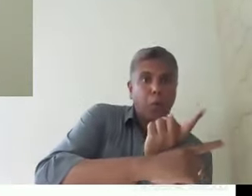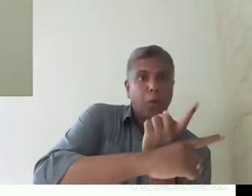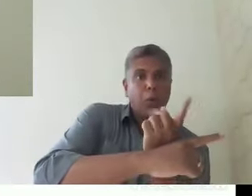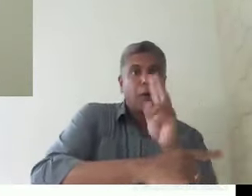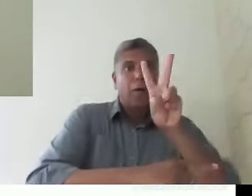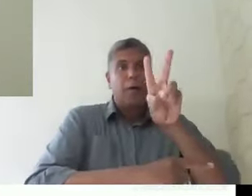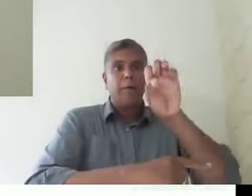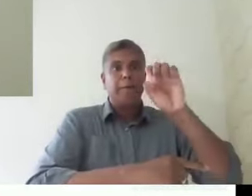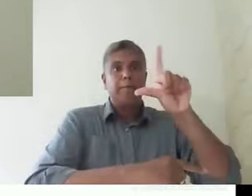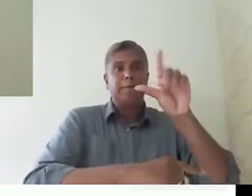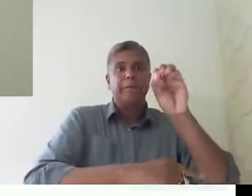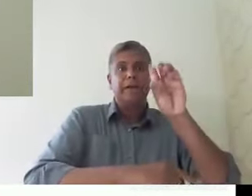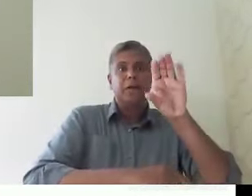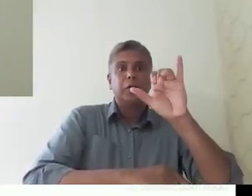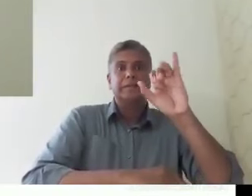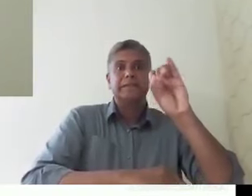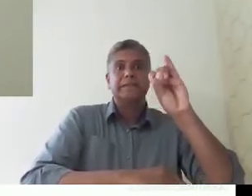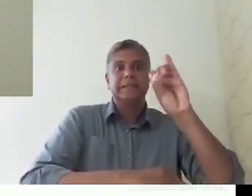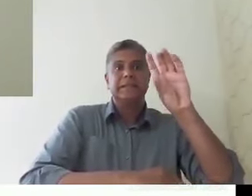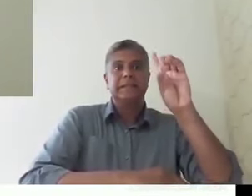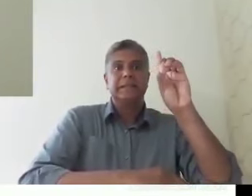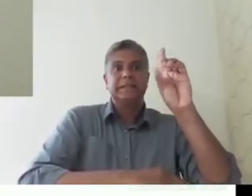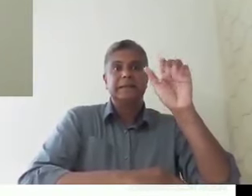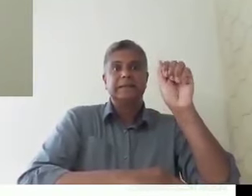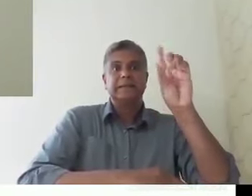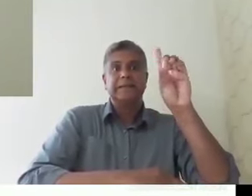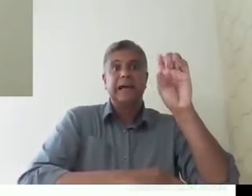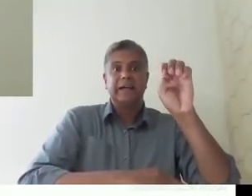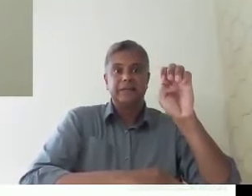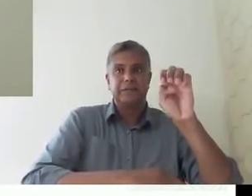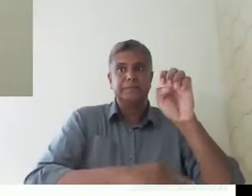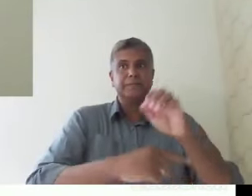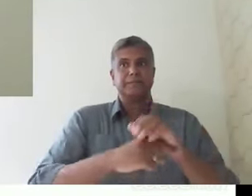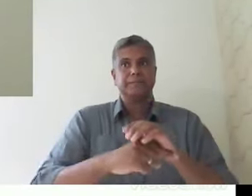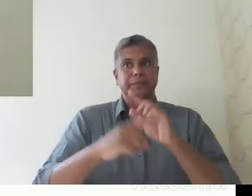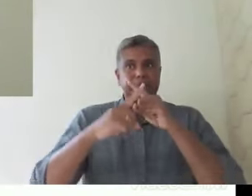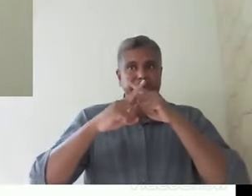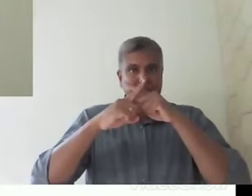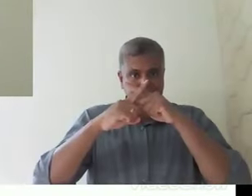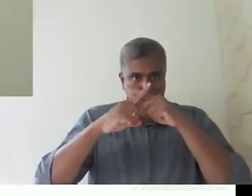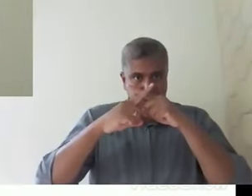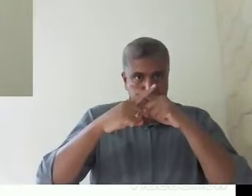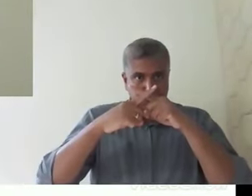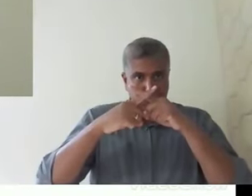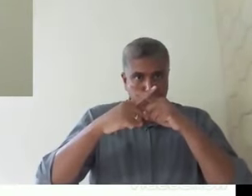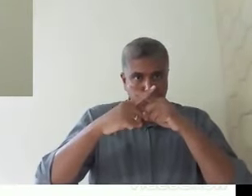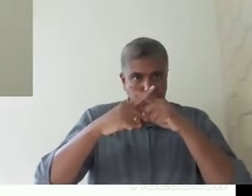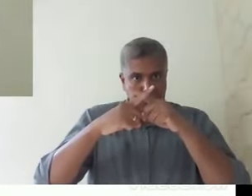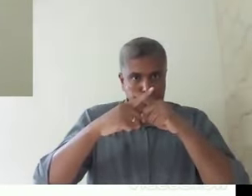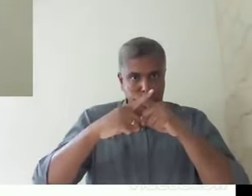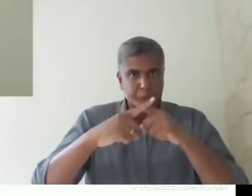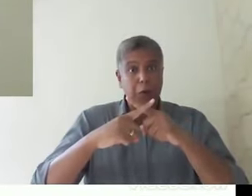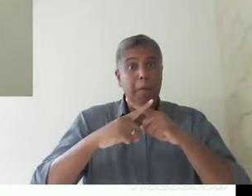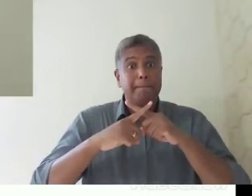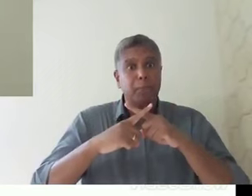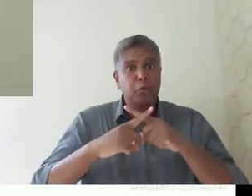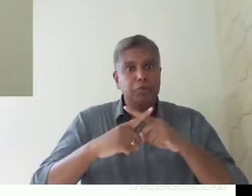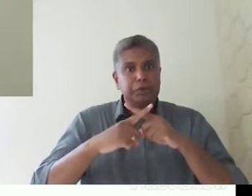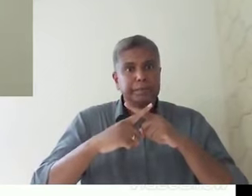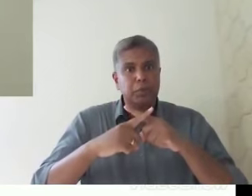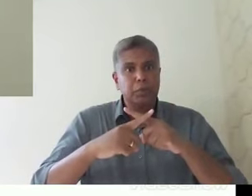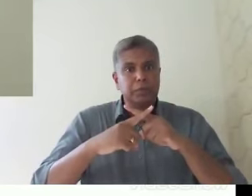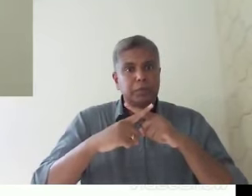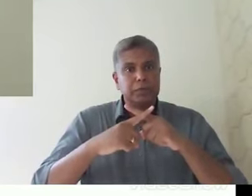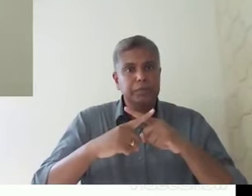mede velocidade em um múltiplo, que é o quilômetro